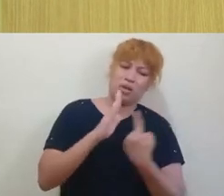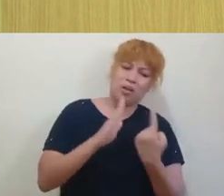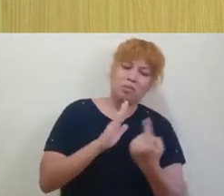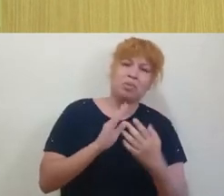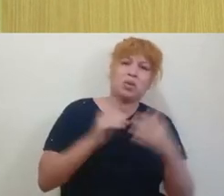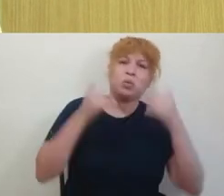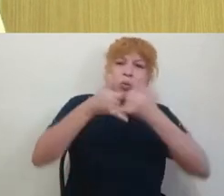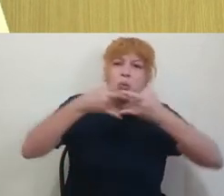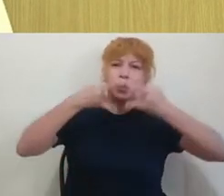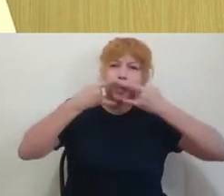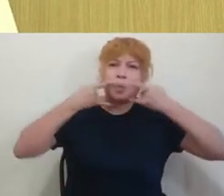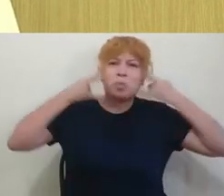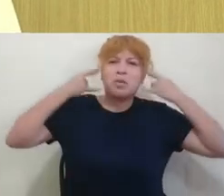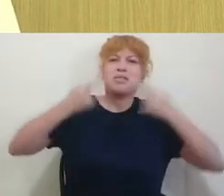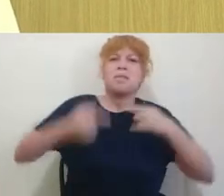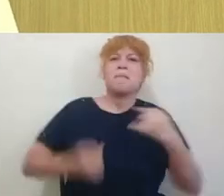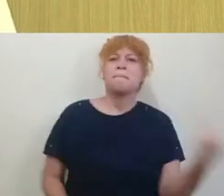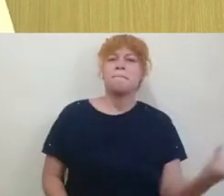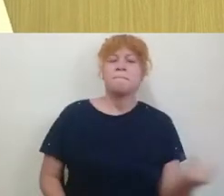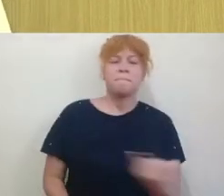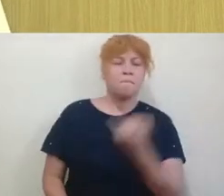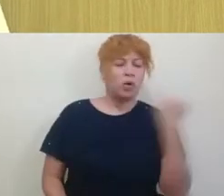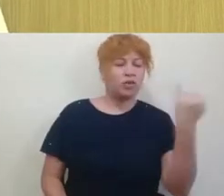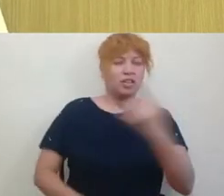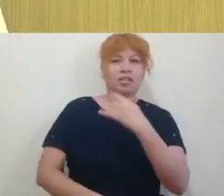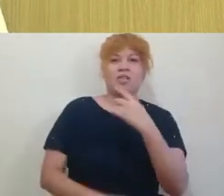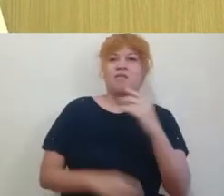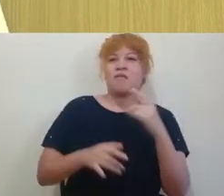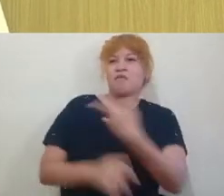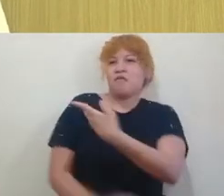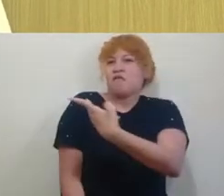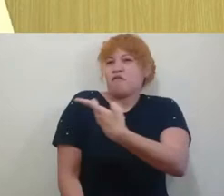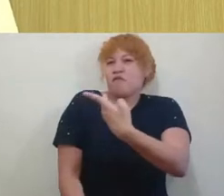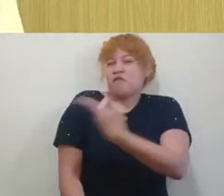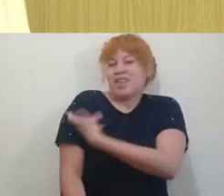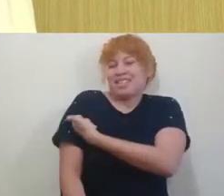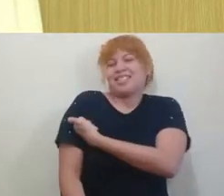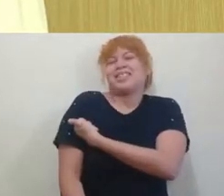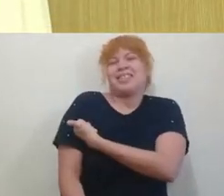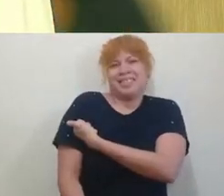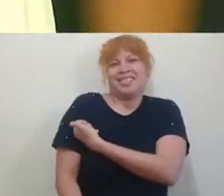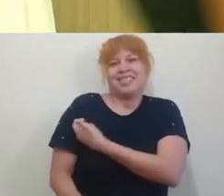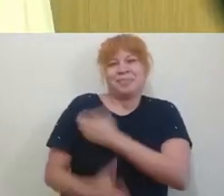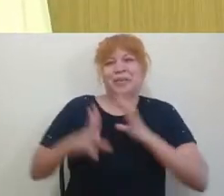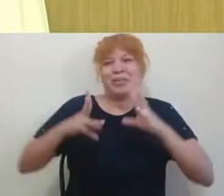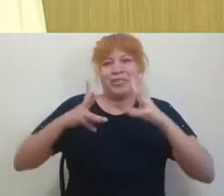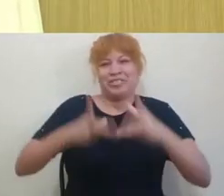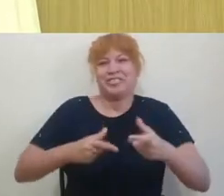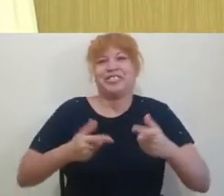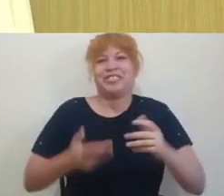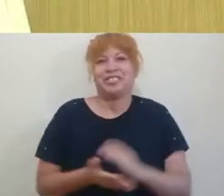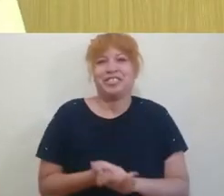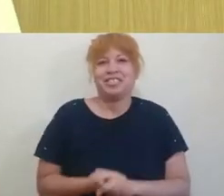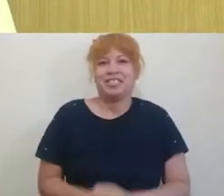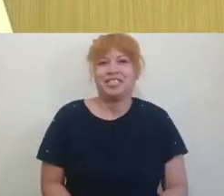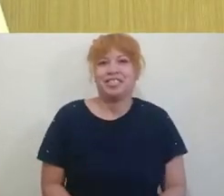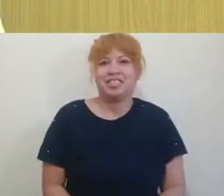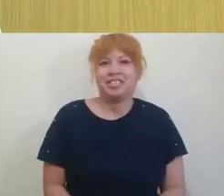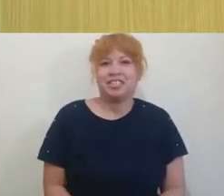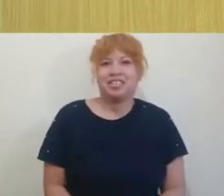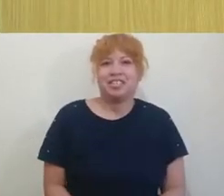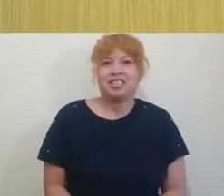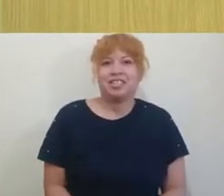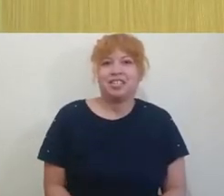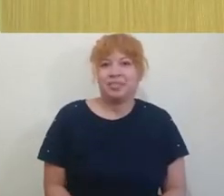grande maioria conduzindo-se nos chats de forma educada, de forma respeitosa, como deve ser um cidadão e uma